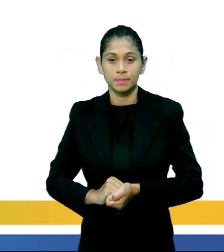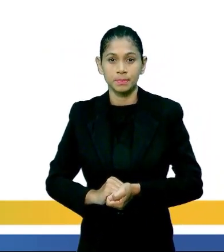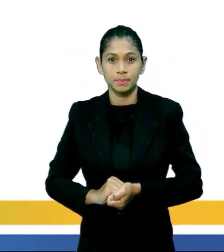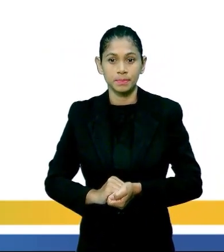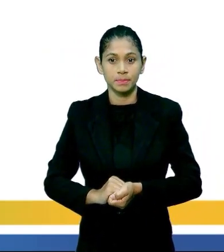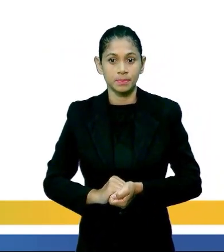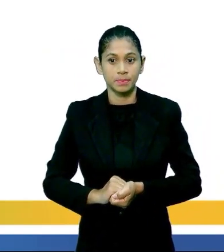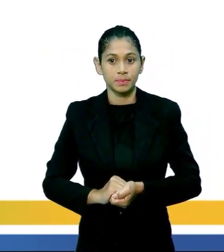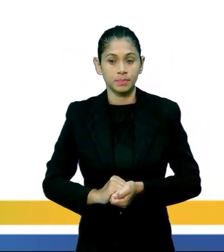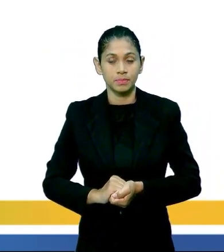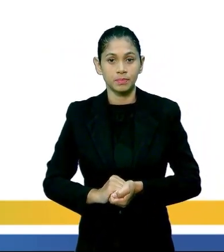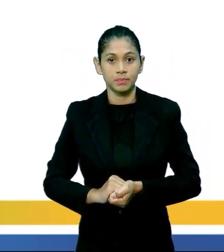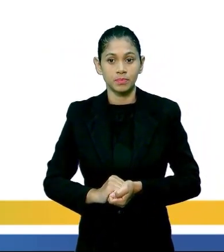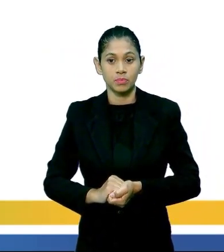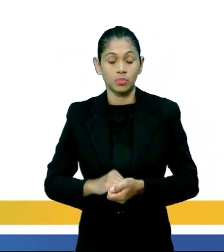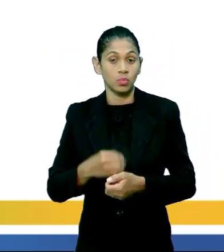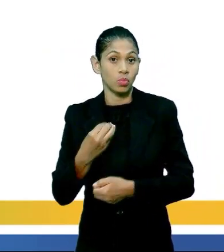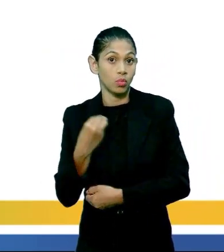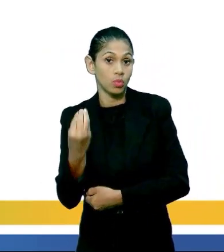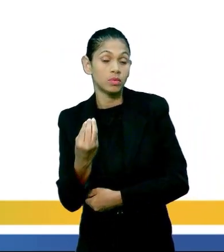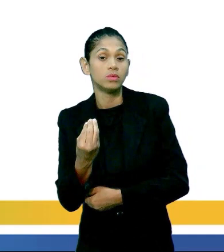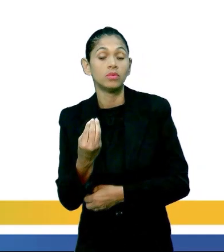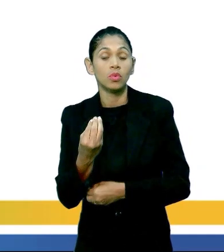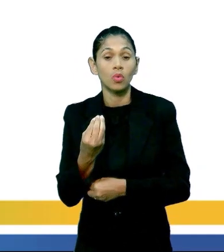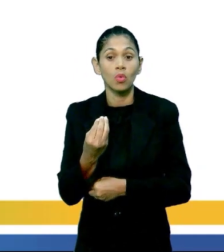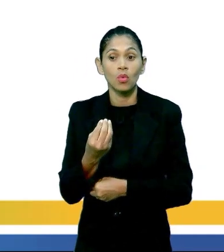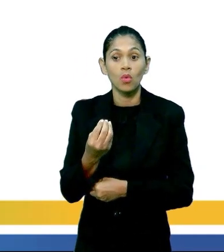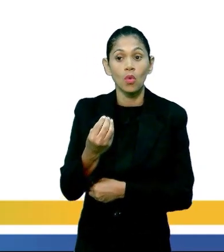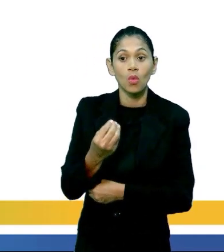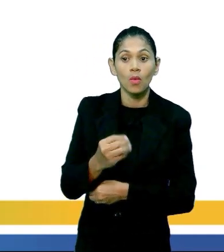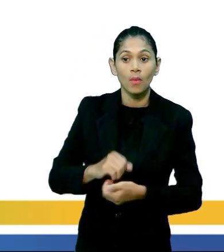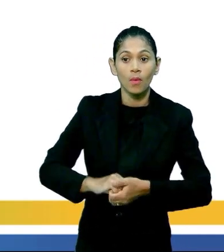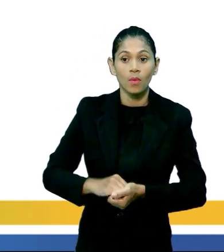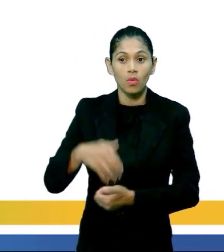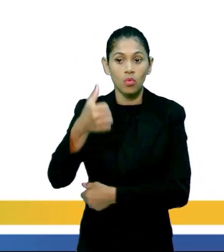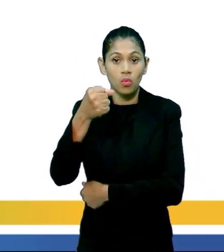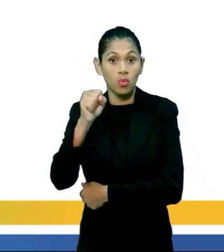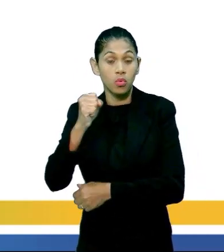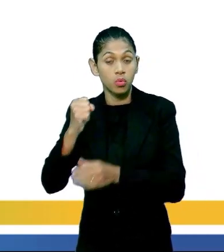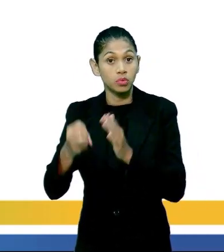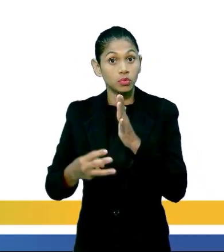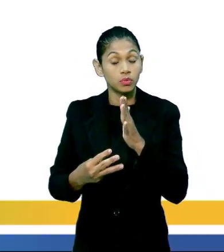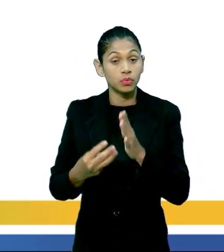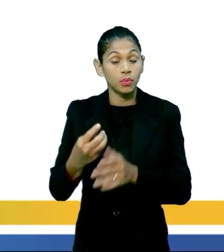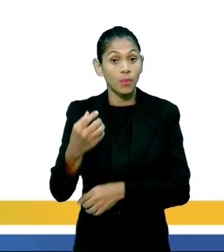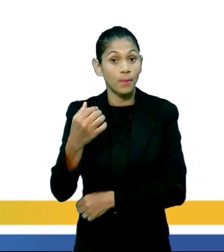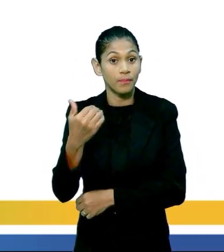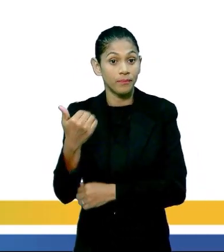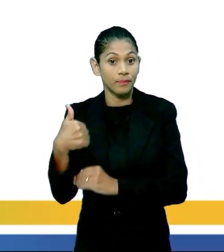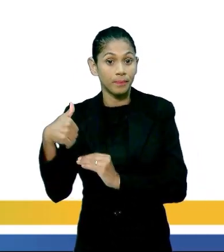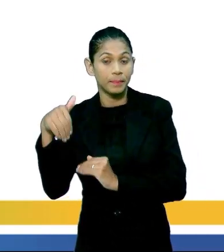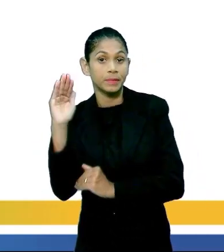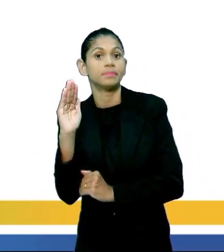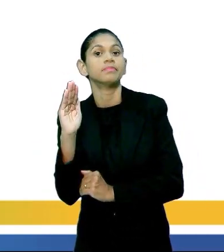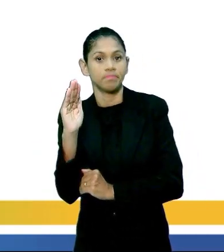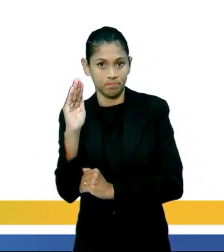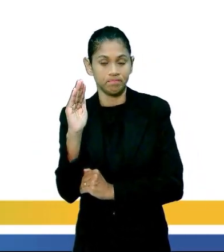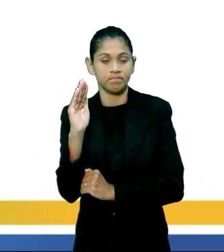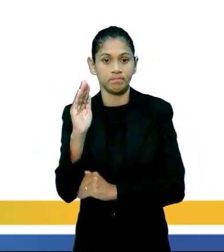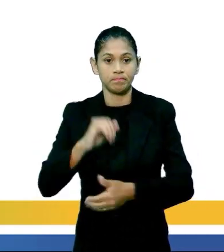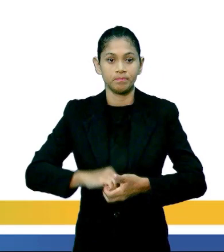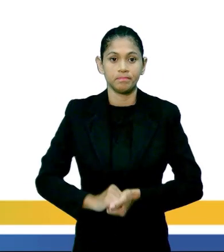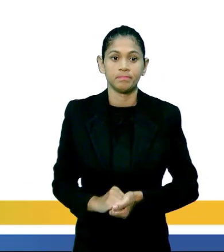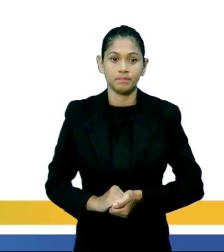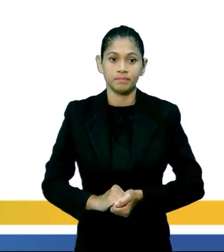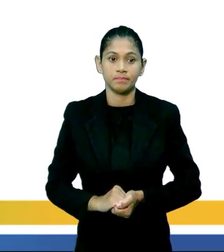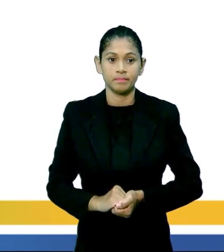do recinto menor? Vamos lá. Nós temos aí um funcionário que trabalha com o triplo da